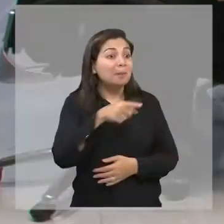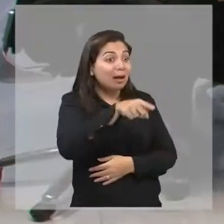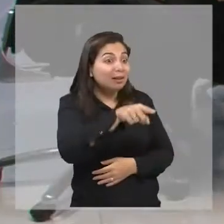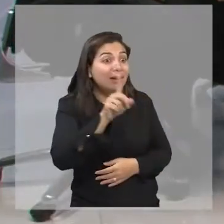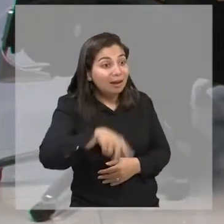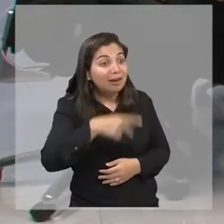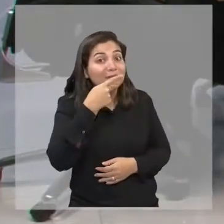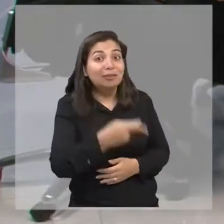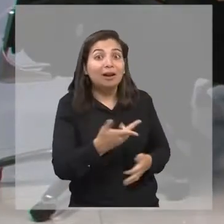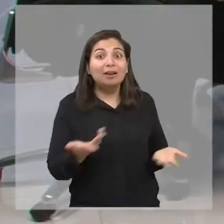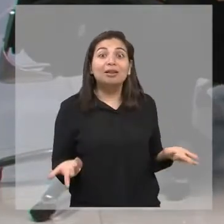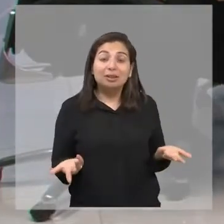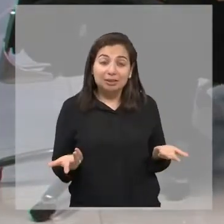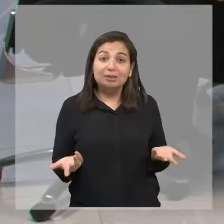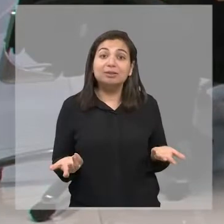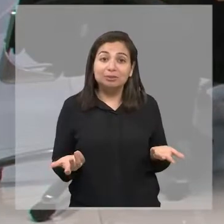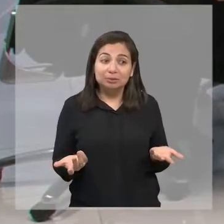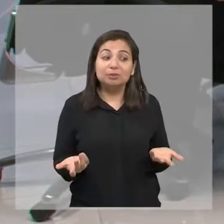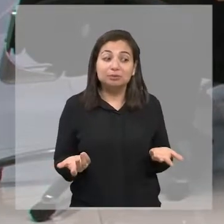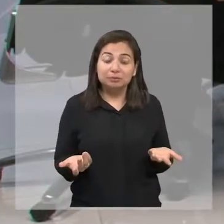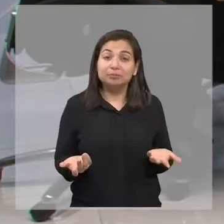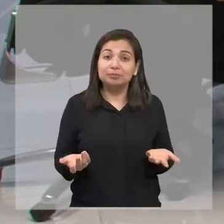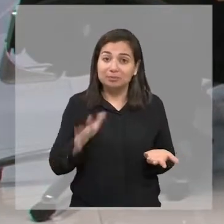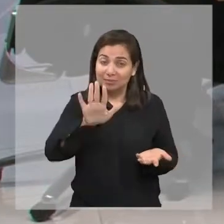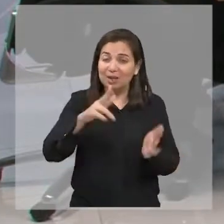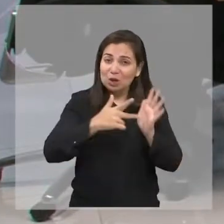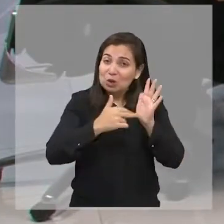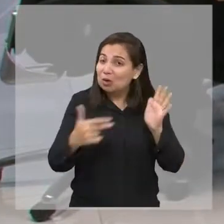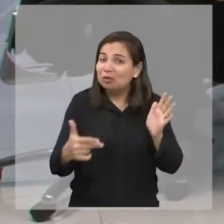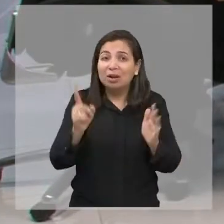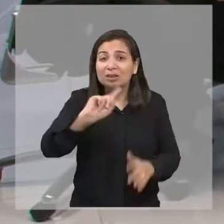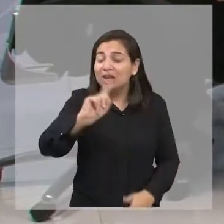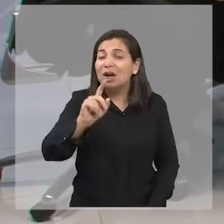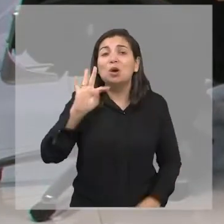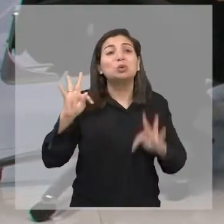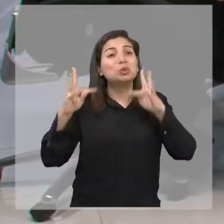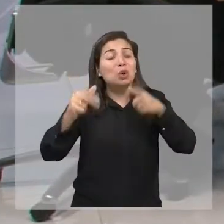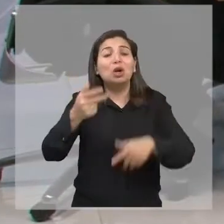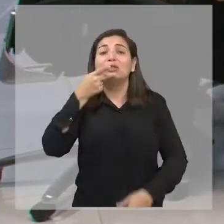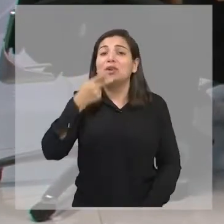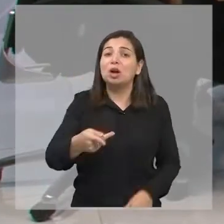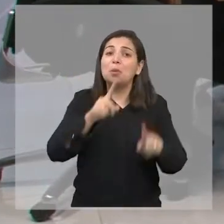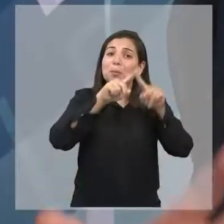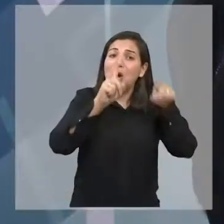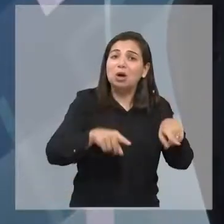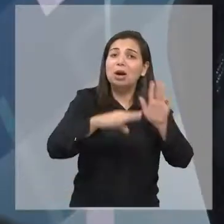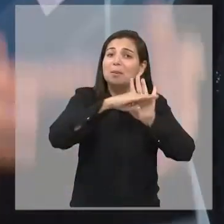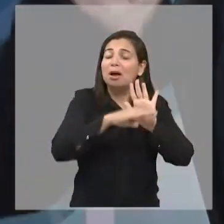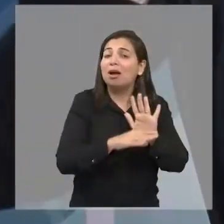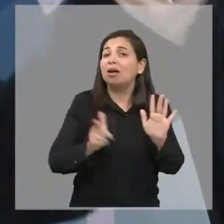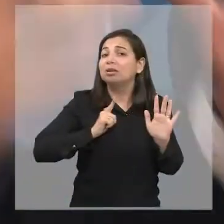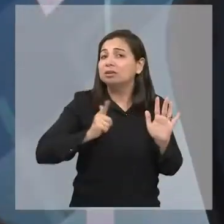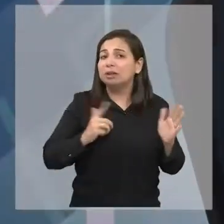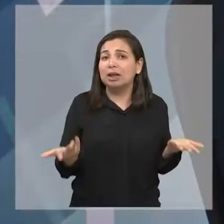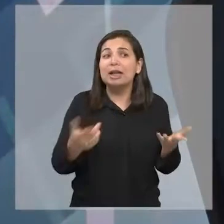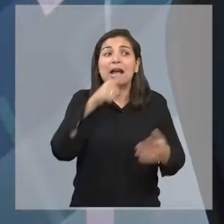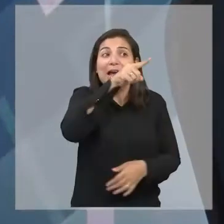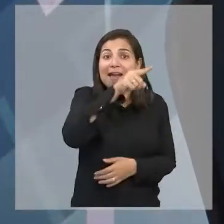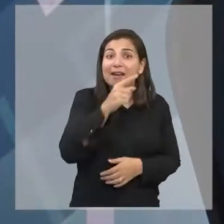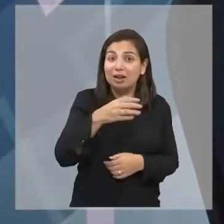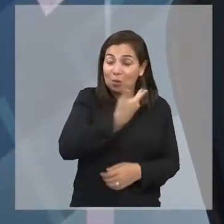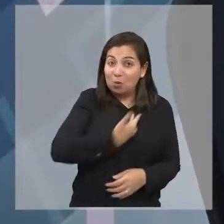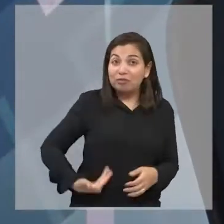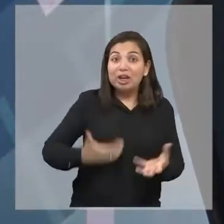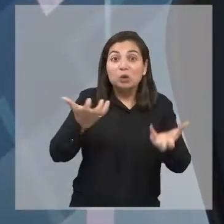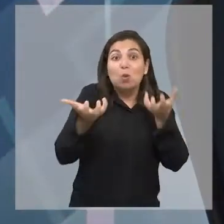isso é um projeto. Isso é um projeto. Isso aí não é novidade, não. Está no programa. Todo mundo disse lá do Bolsonaro. Darcy Ribeiro já tem um dizia cara para isso. privatizar tudo.